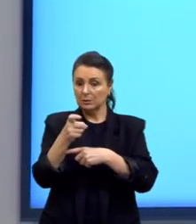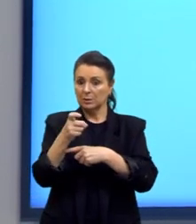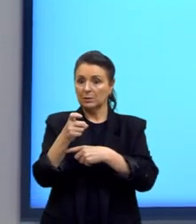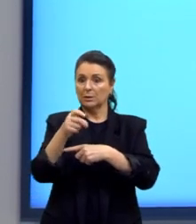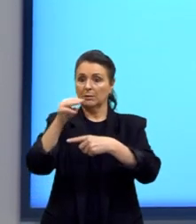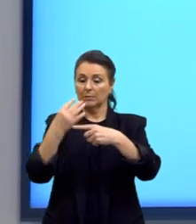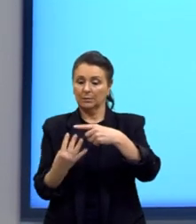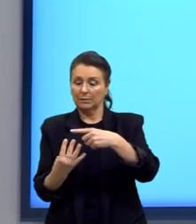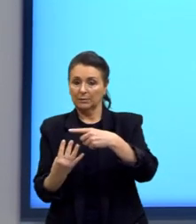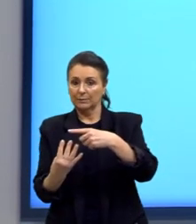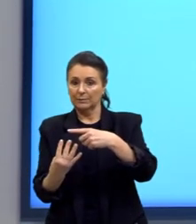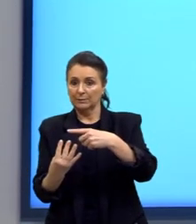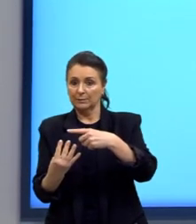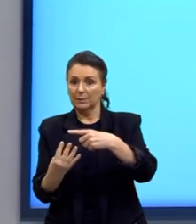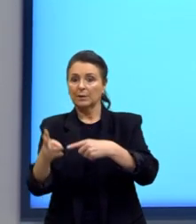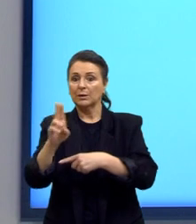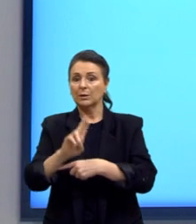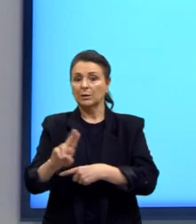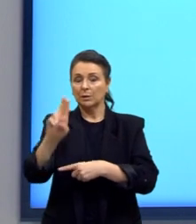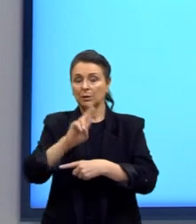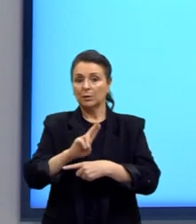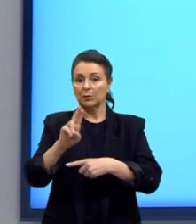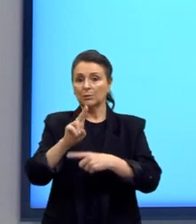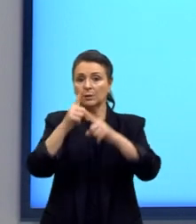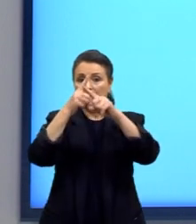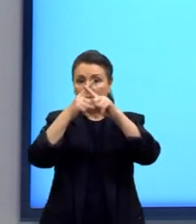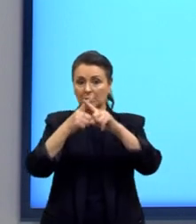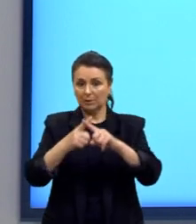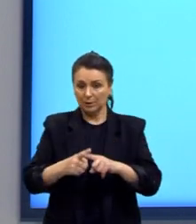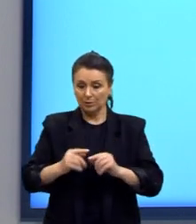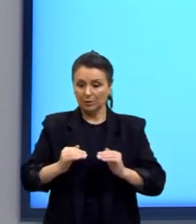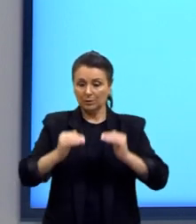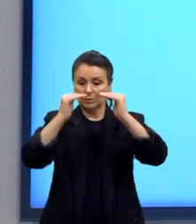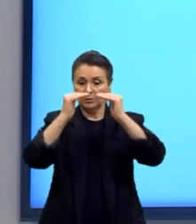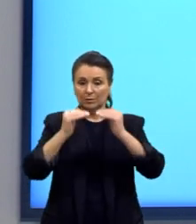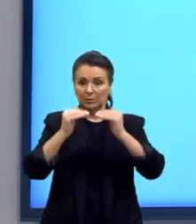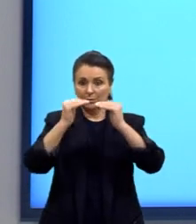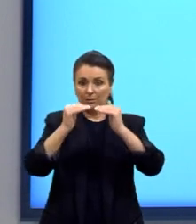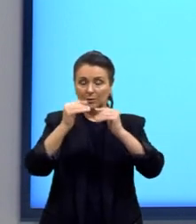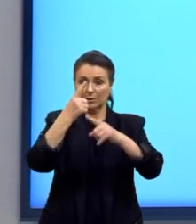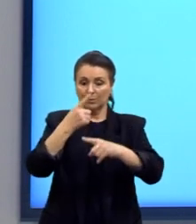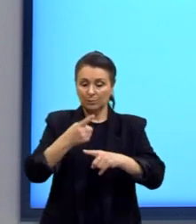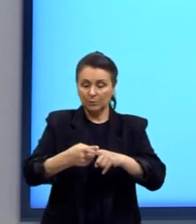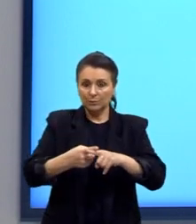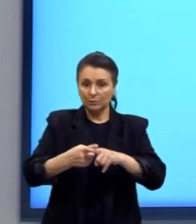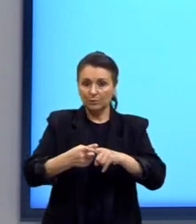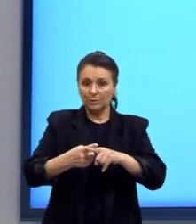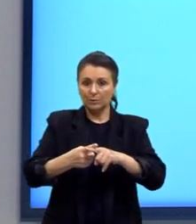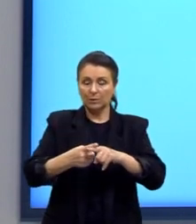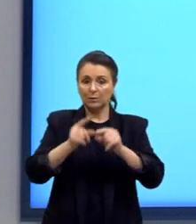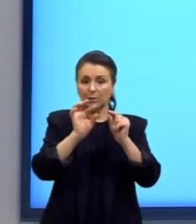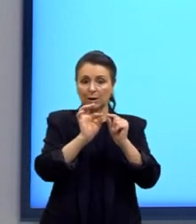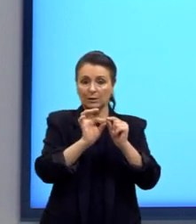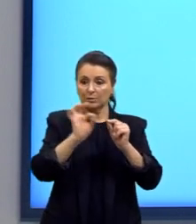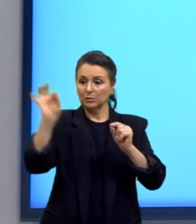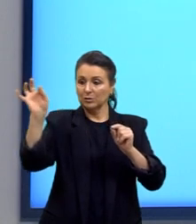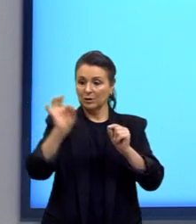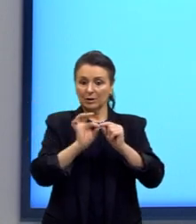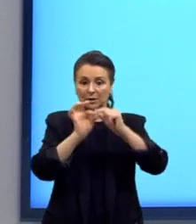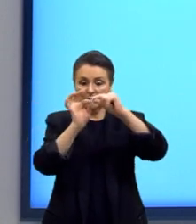está para 4 e aí a gente utiliza a propriedade das proporções multiplicando então I got Nice